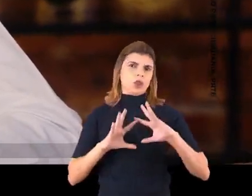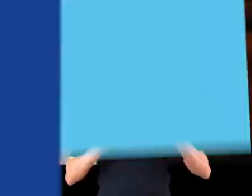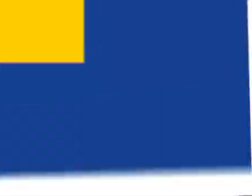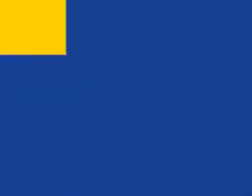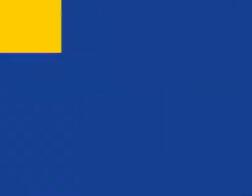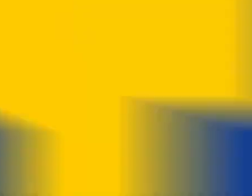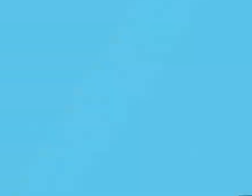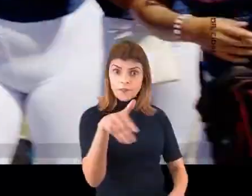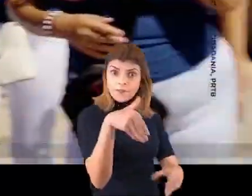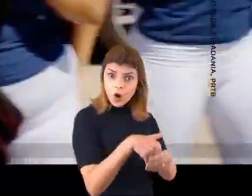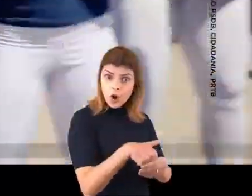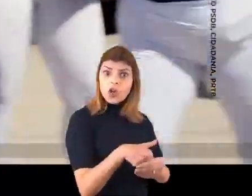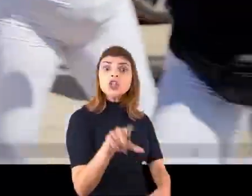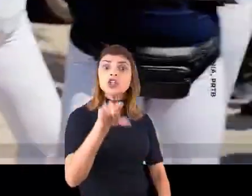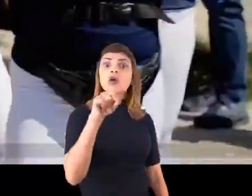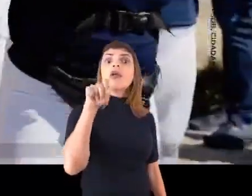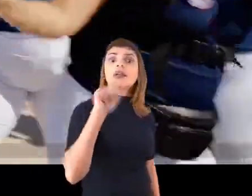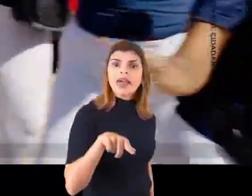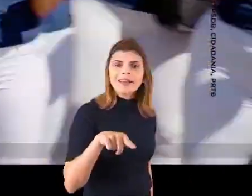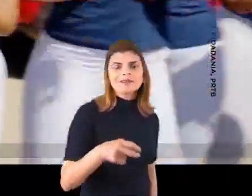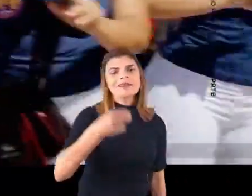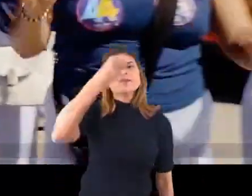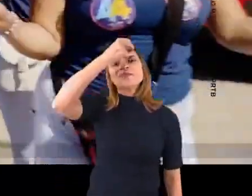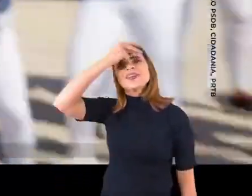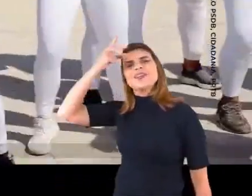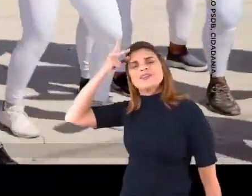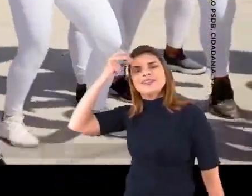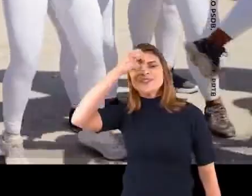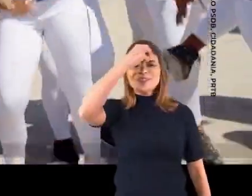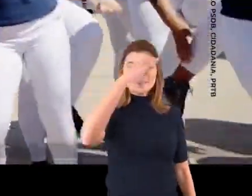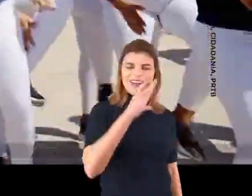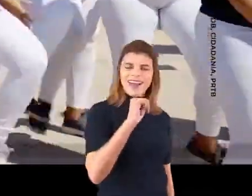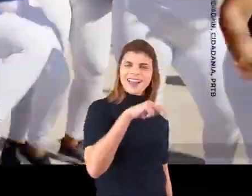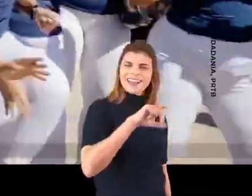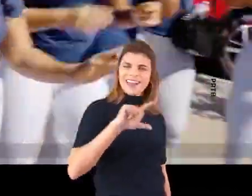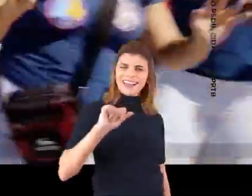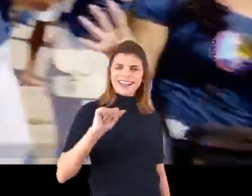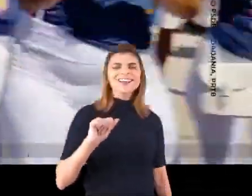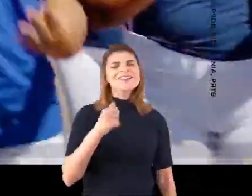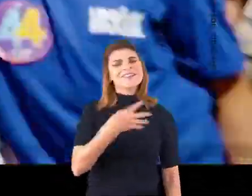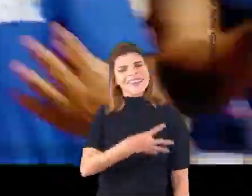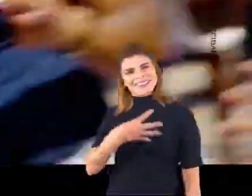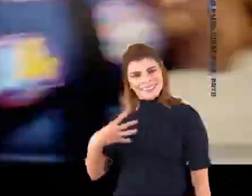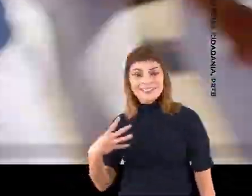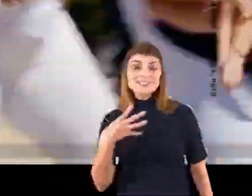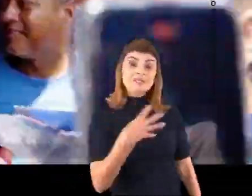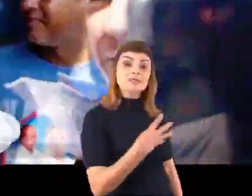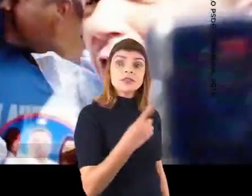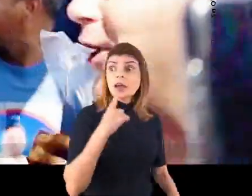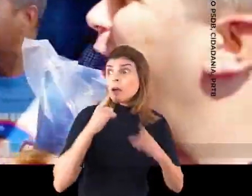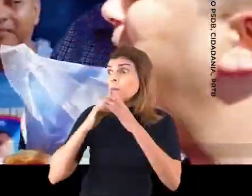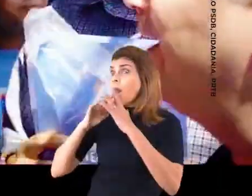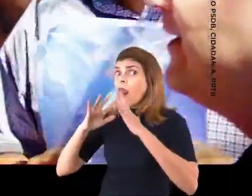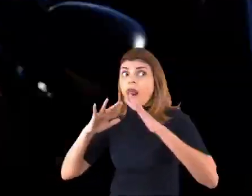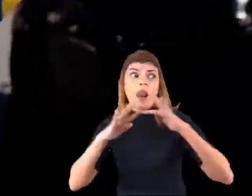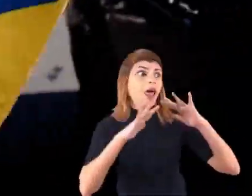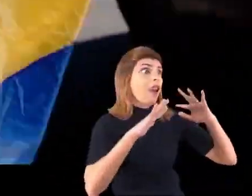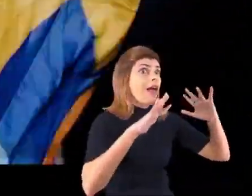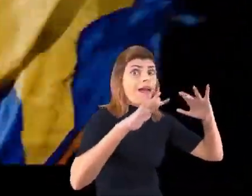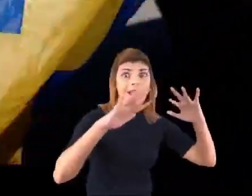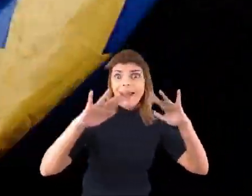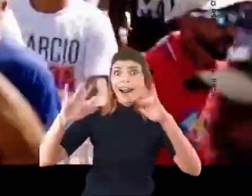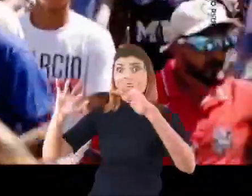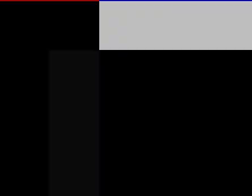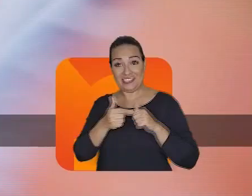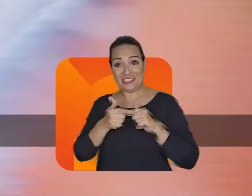para todos. Tá na boca do povo, estourou e não tem jeito. Canela 44, representa. Tá na boca do